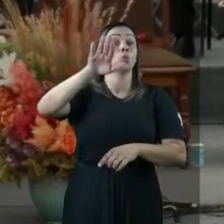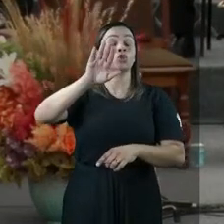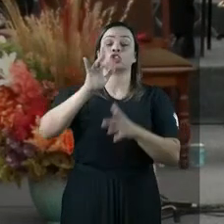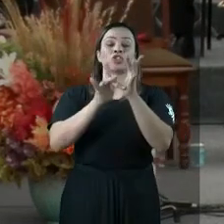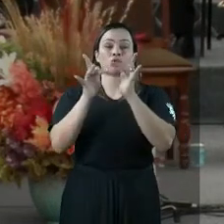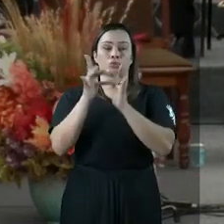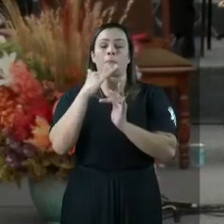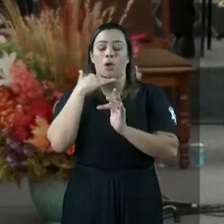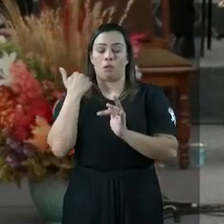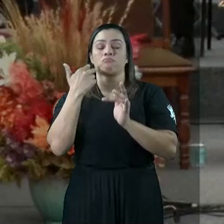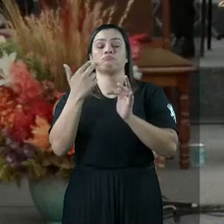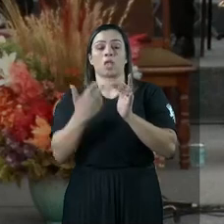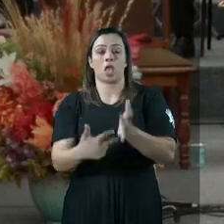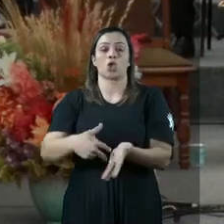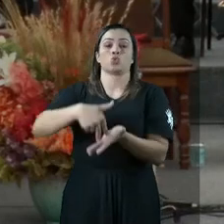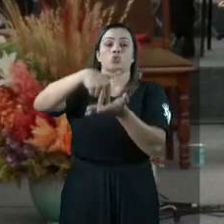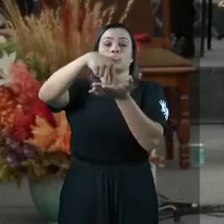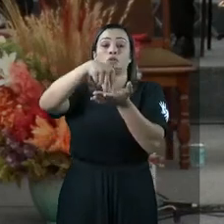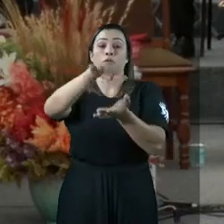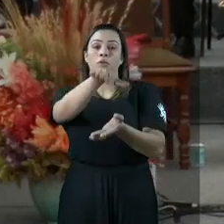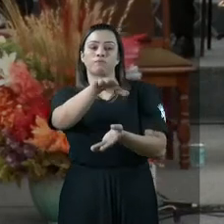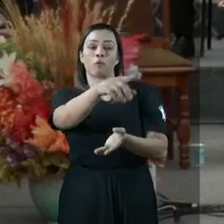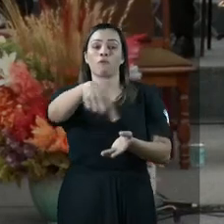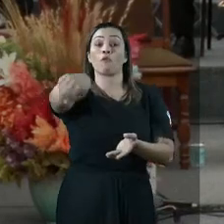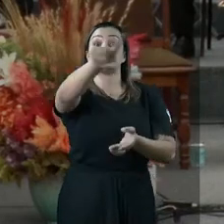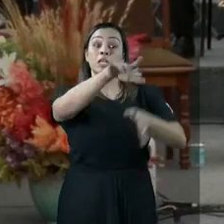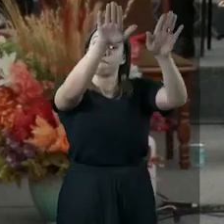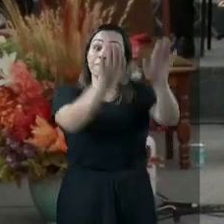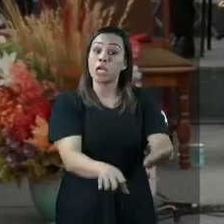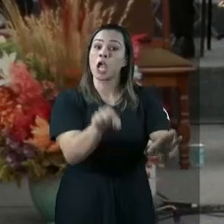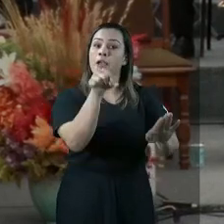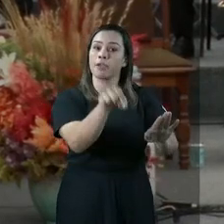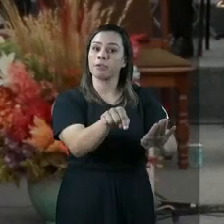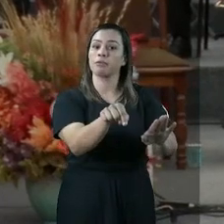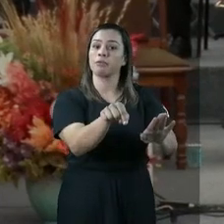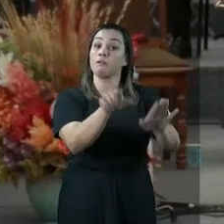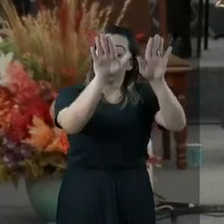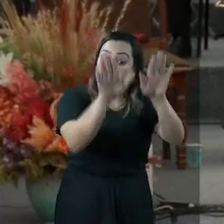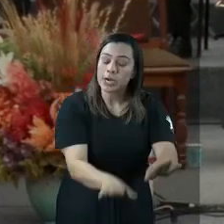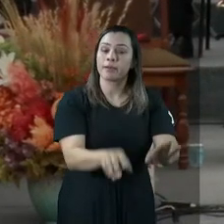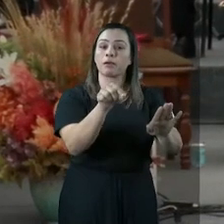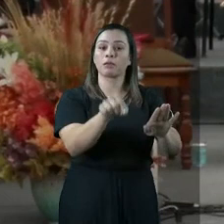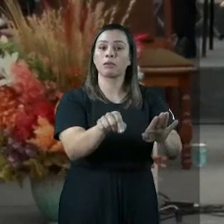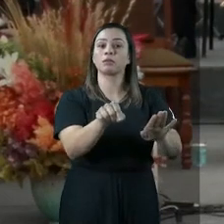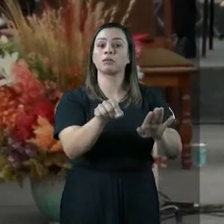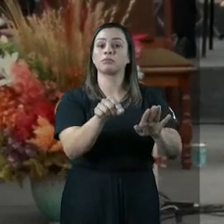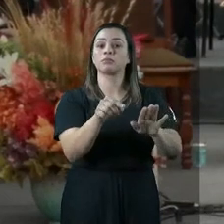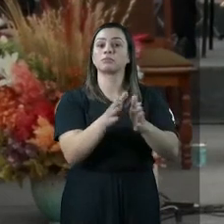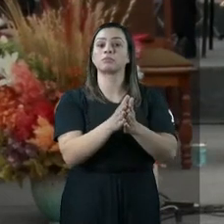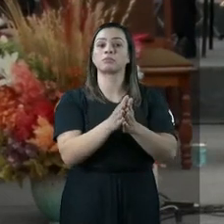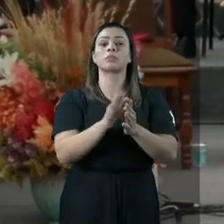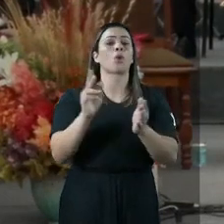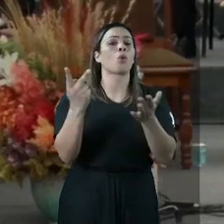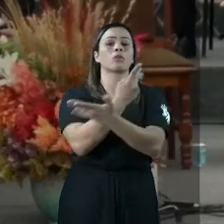subindo, vai subindo, vai subindo, vai subindo. e os discípulos carnais dizendo: chegar o